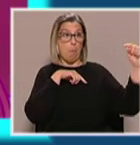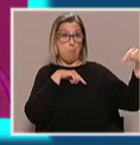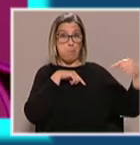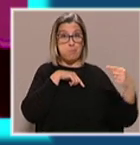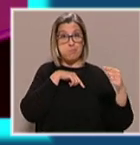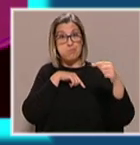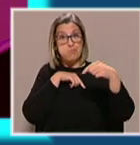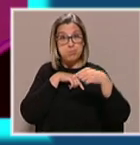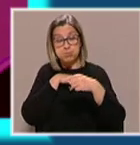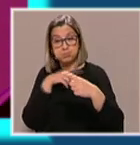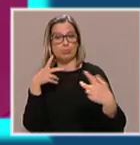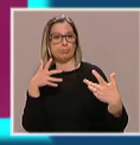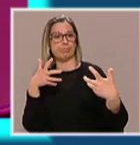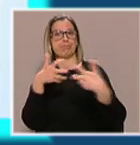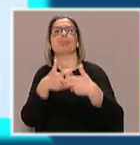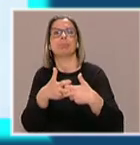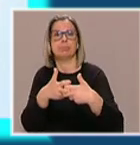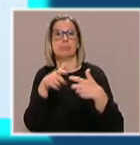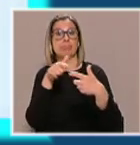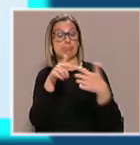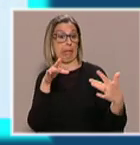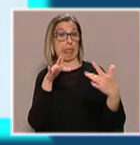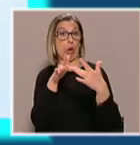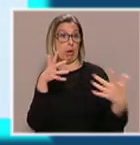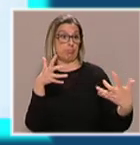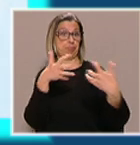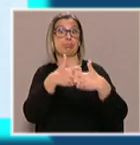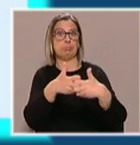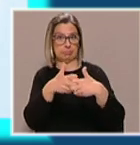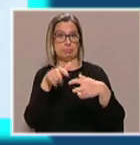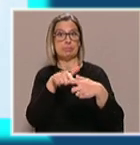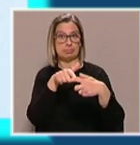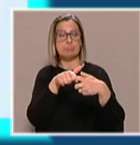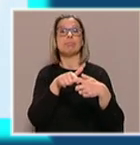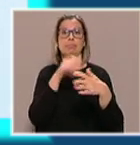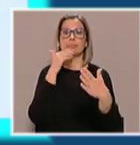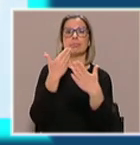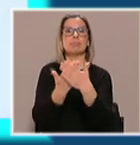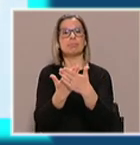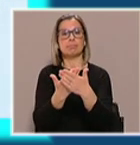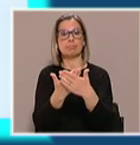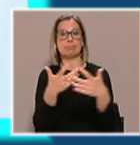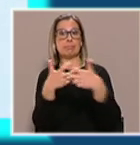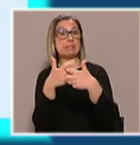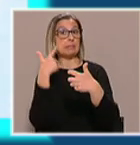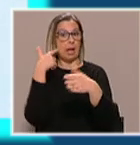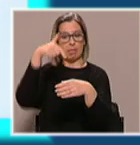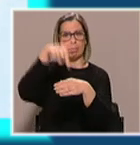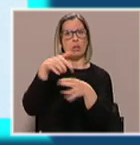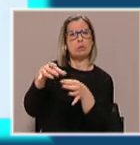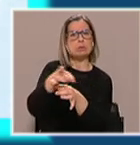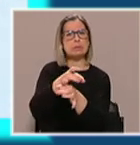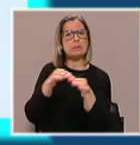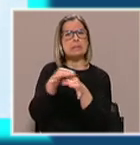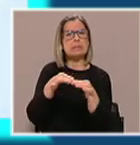e ligam-se a elas. Quando isso acontece, essa combinação hormona-receptor desencadeia uma série de efeitos que aumentam ou